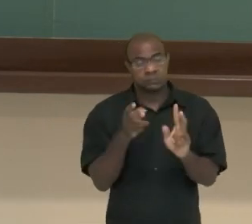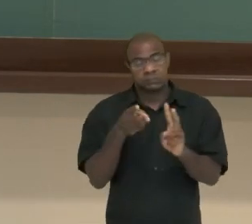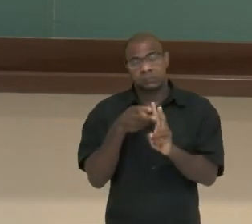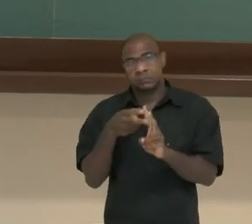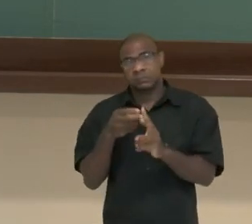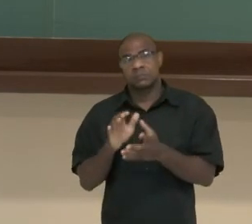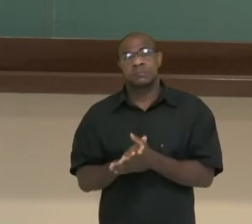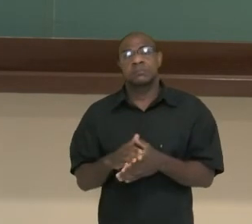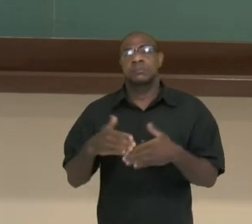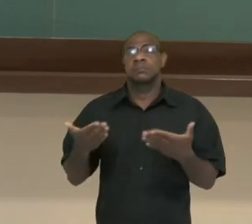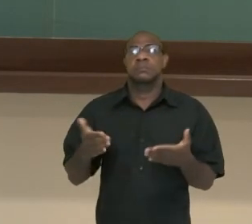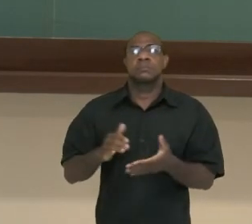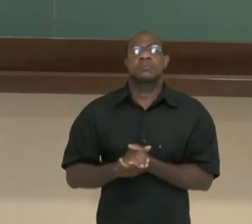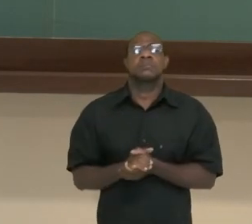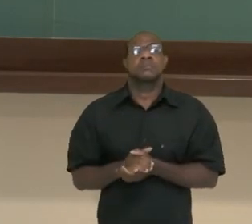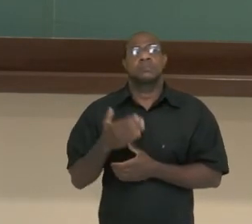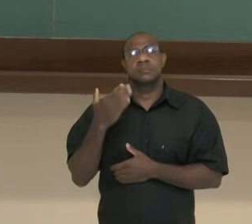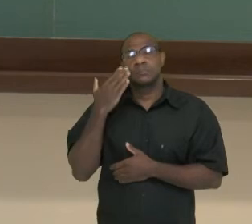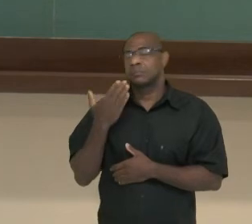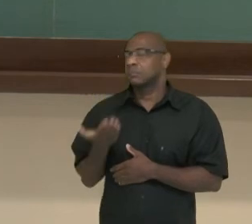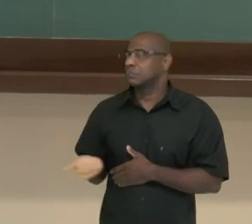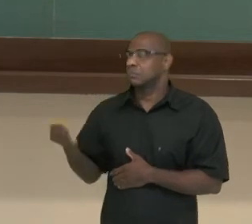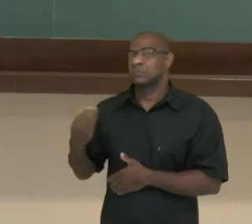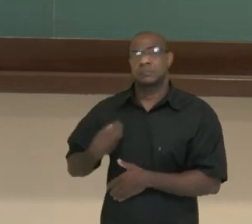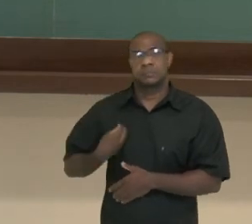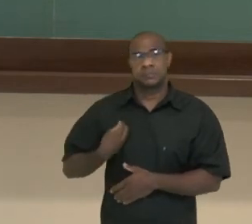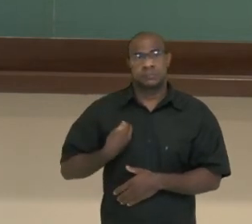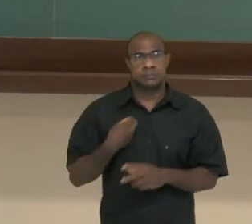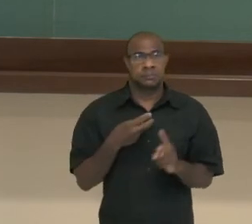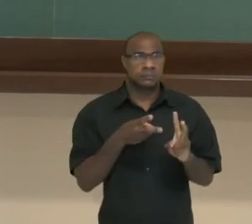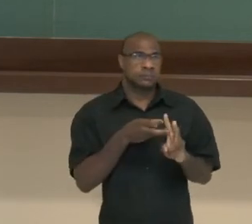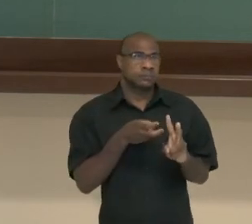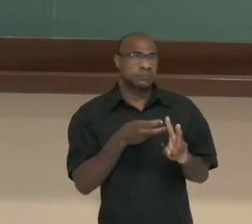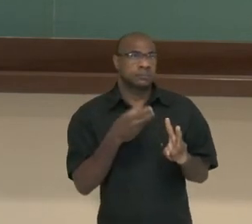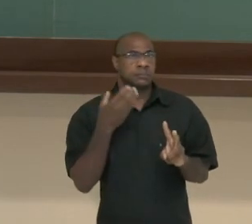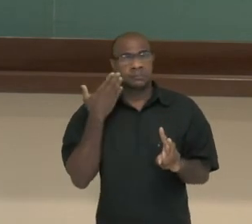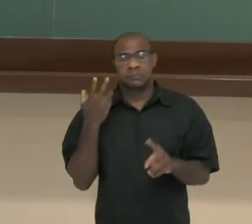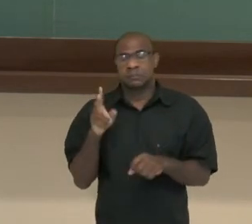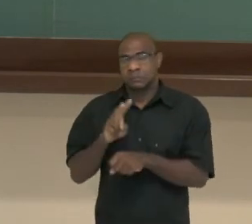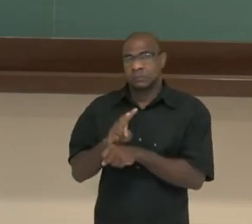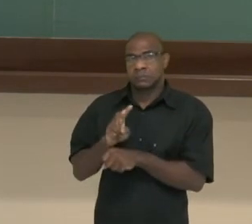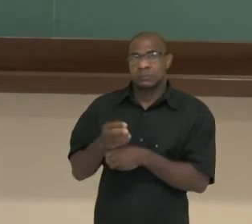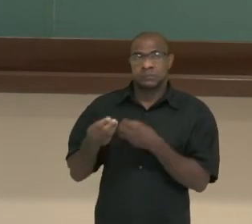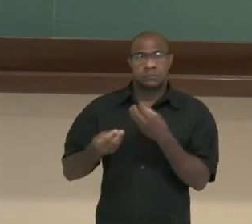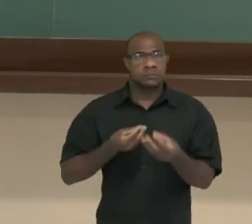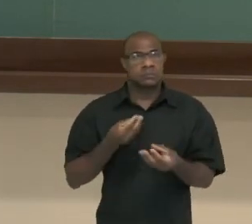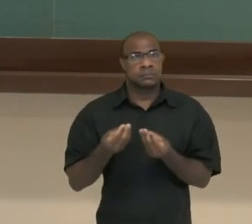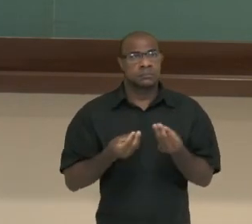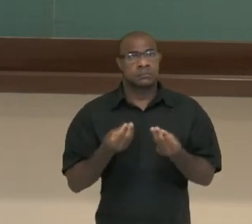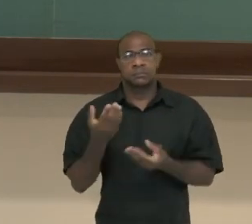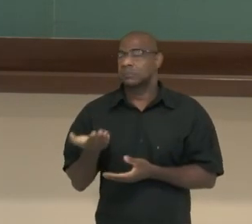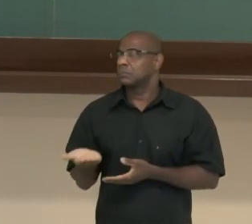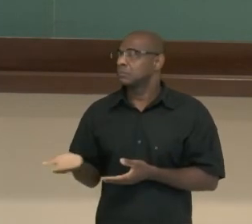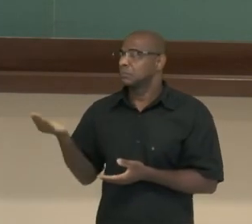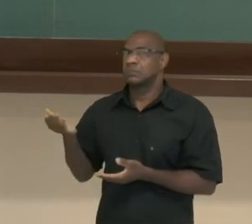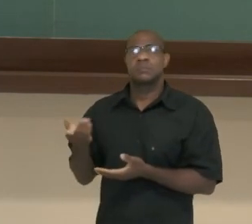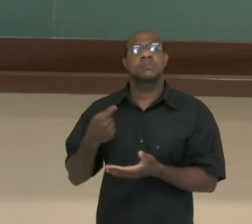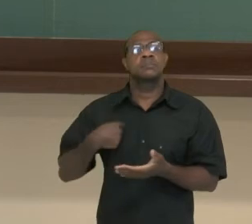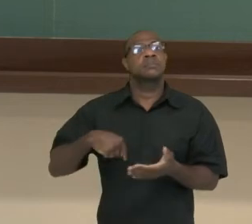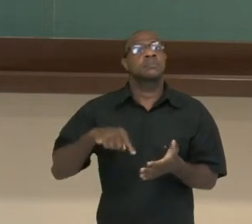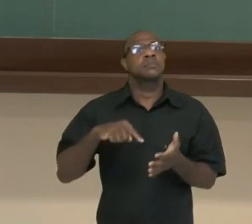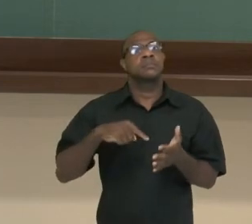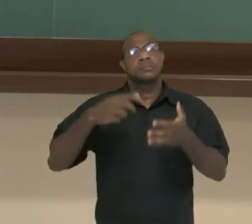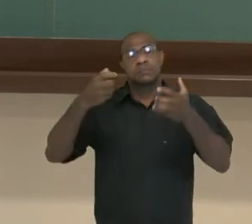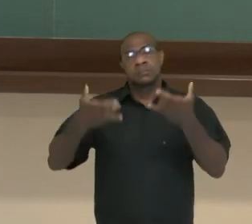se observa a presença indígena e o tratamento dado ao indígena, nós propomos